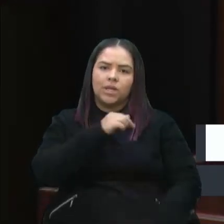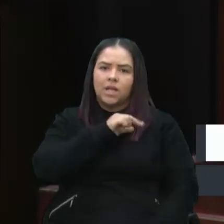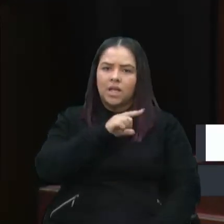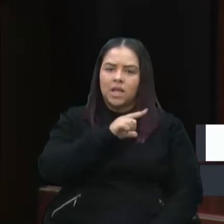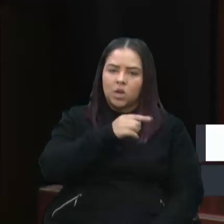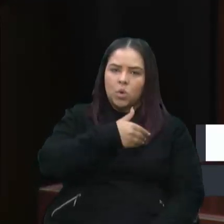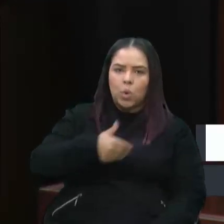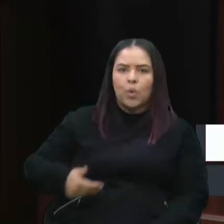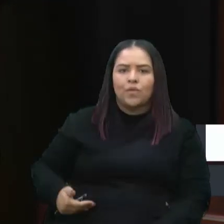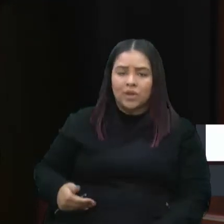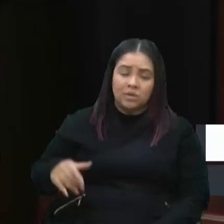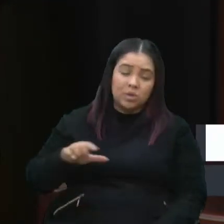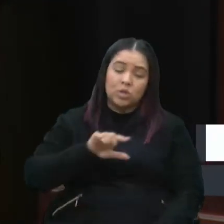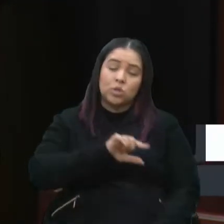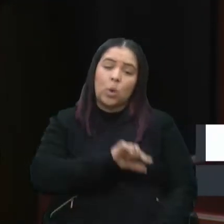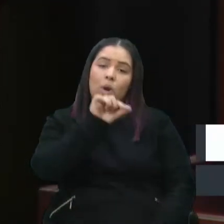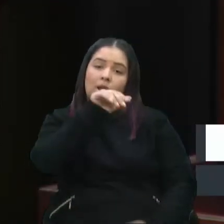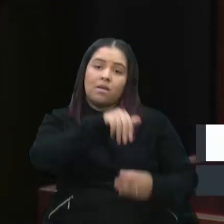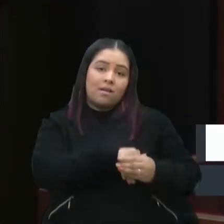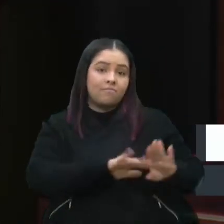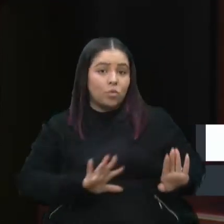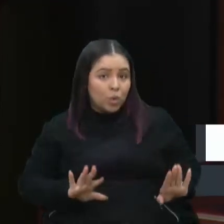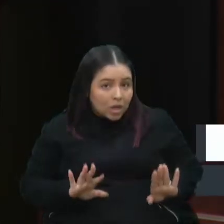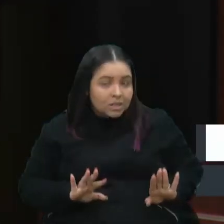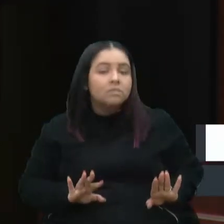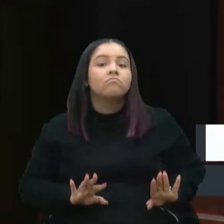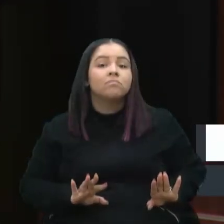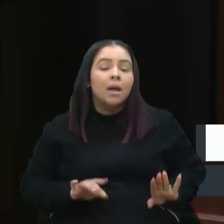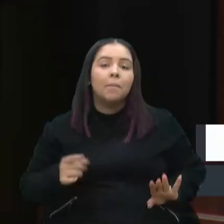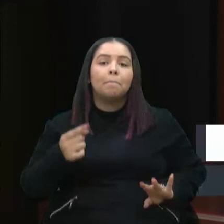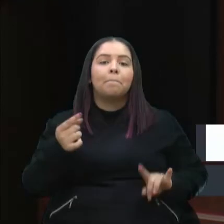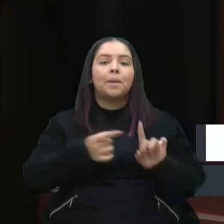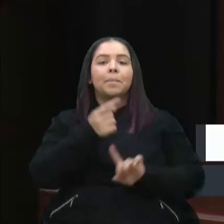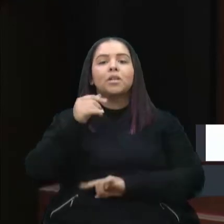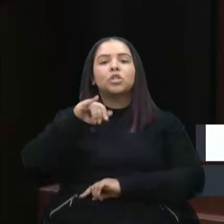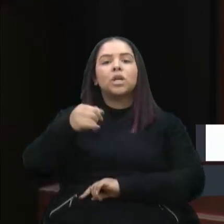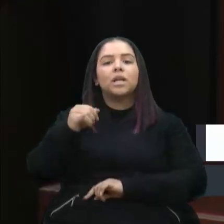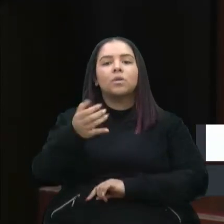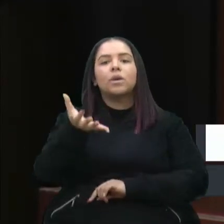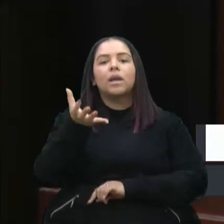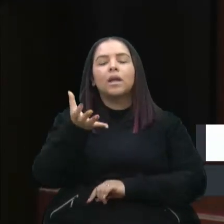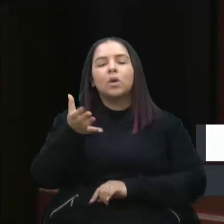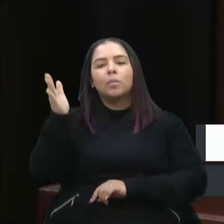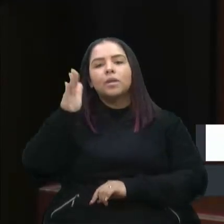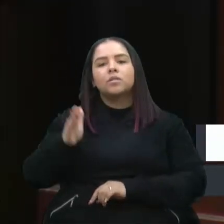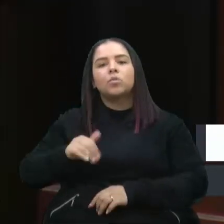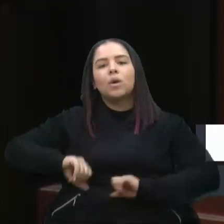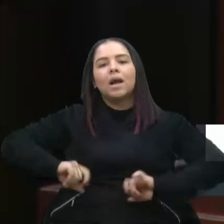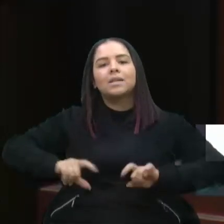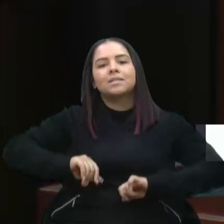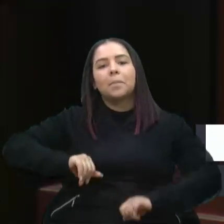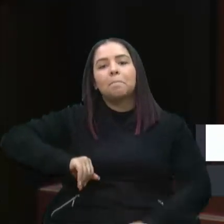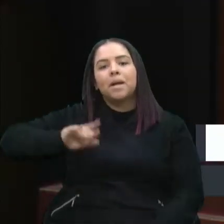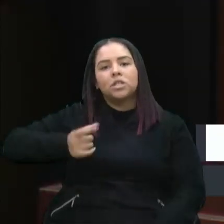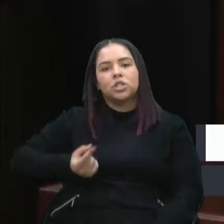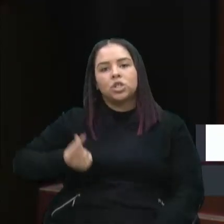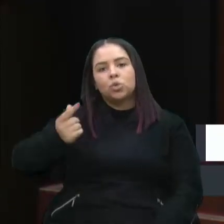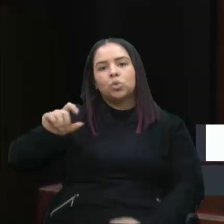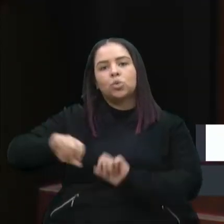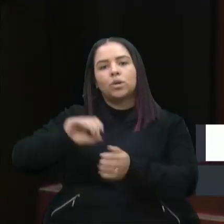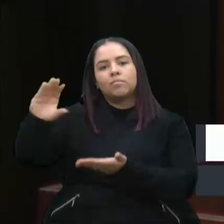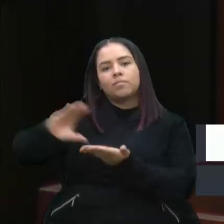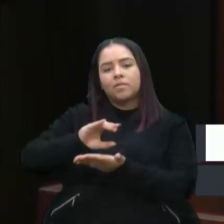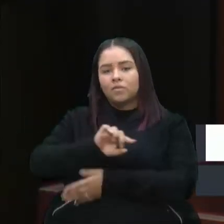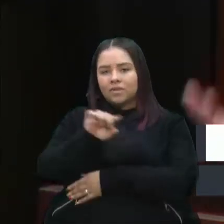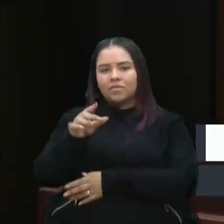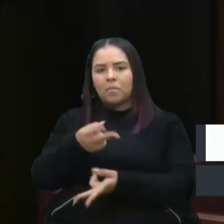urnas disseram que se elegeu, a partir de 1º de janeiro, eles querem que o Brasil também gaste mais do que arrecada. E aí vocês